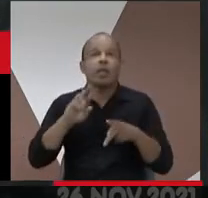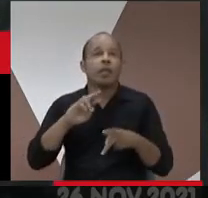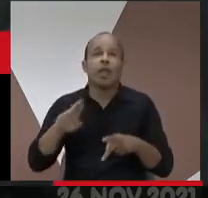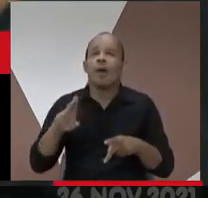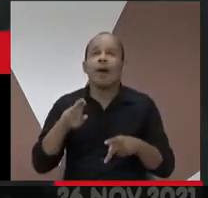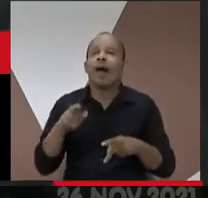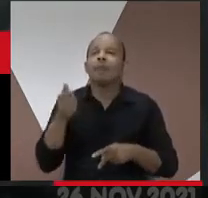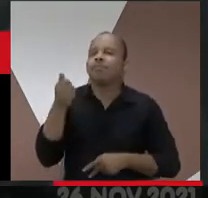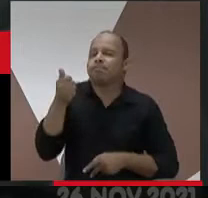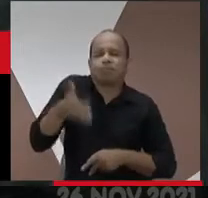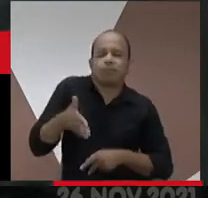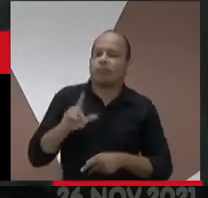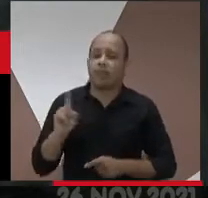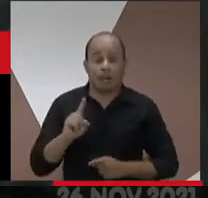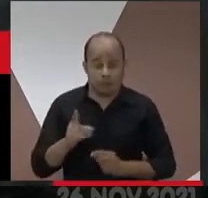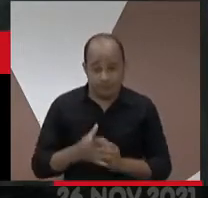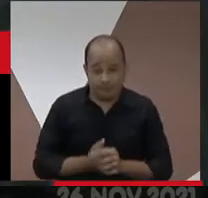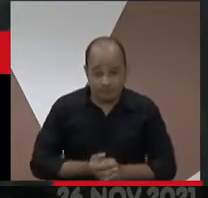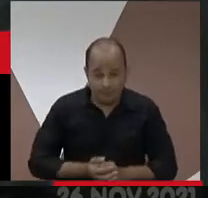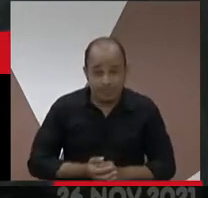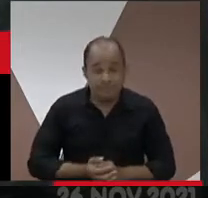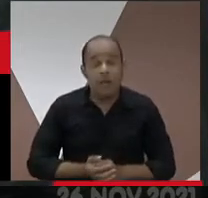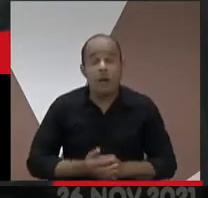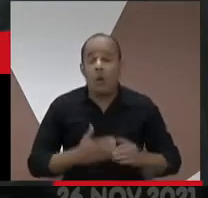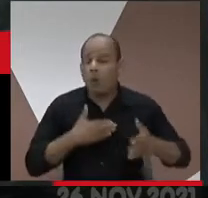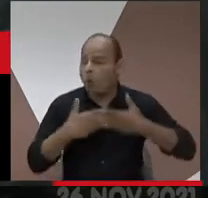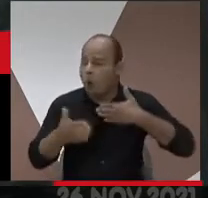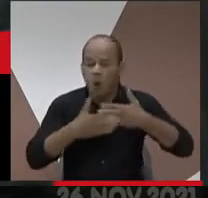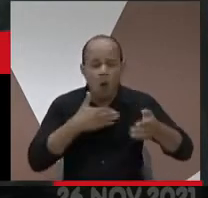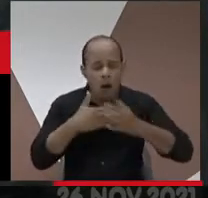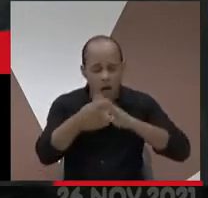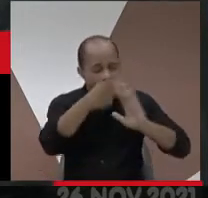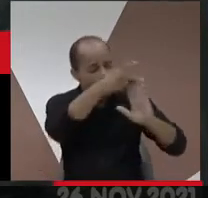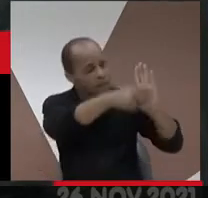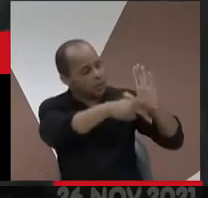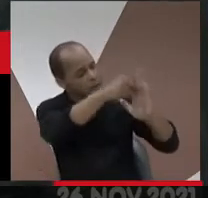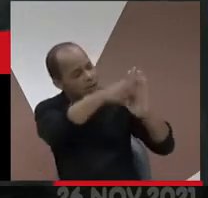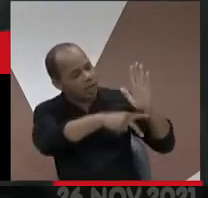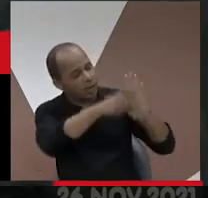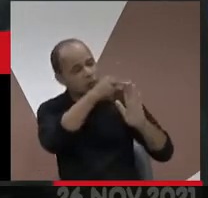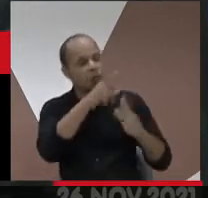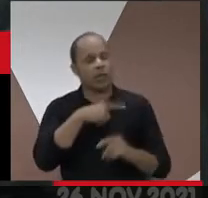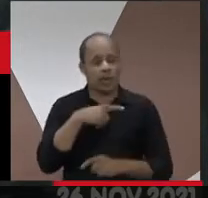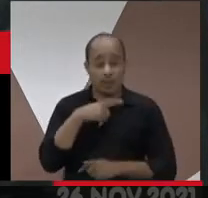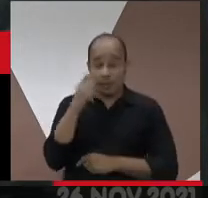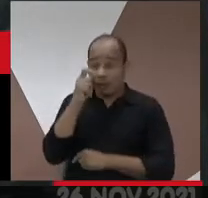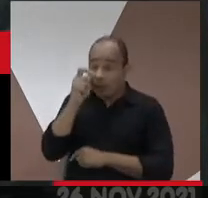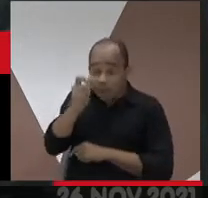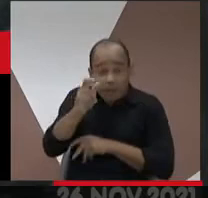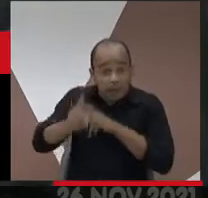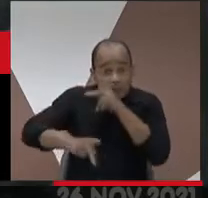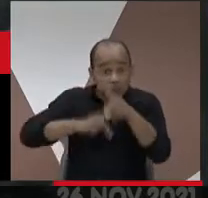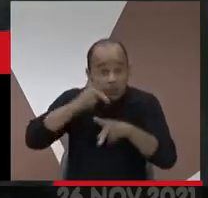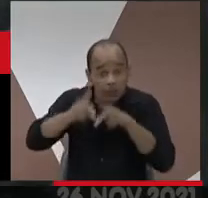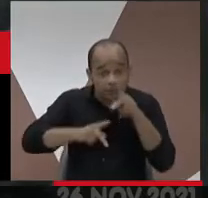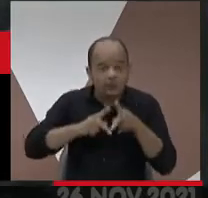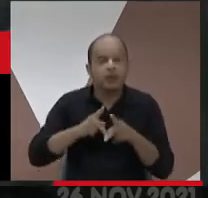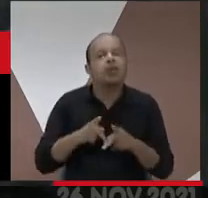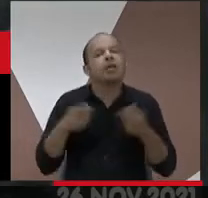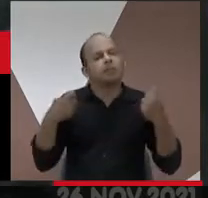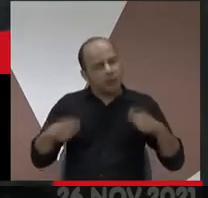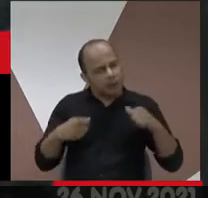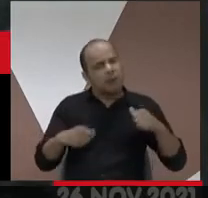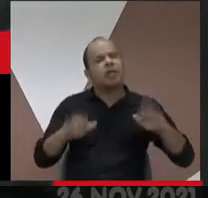Porque qualquer projeto que se orienta pelo interesse público, ele tem que colocar como foco,